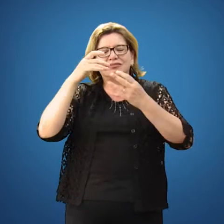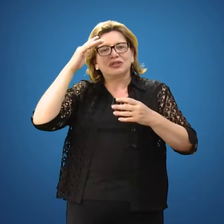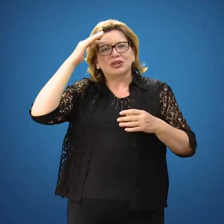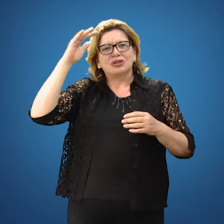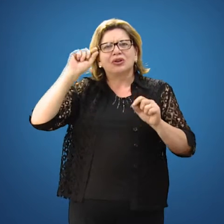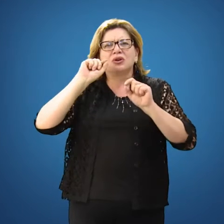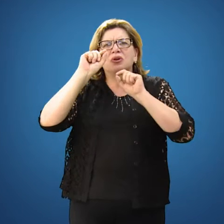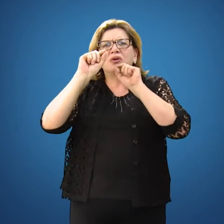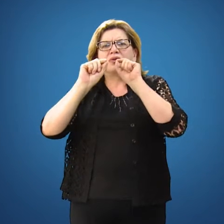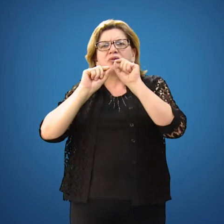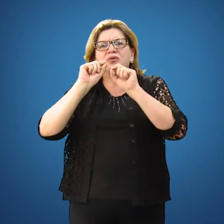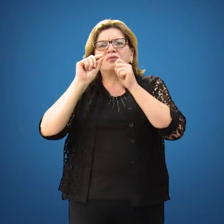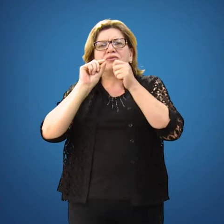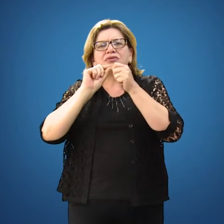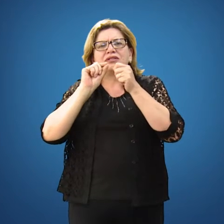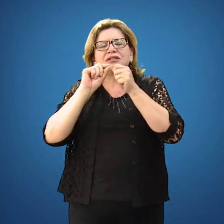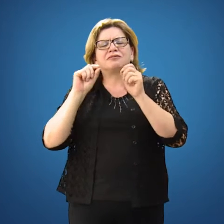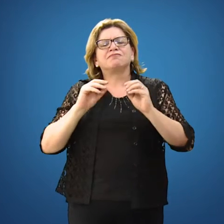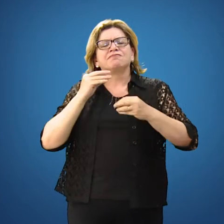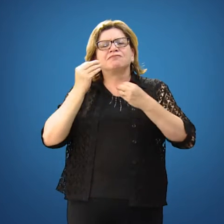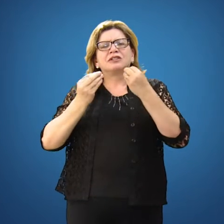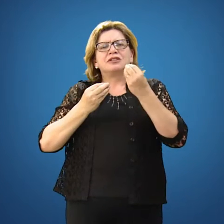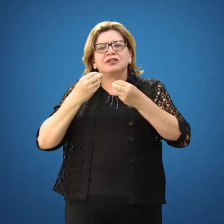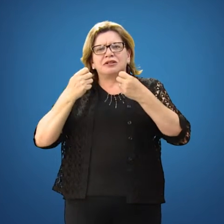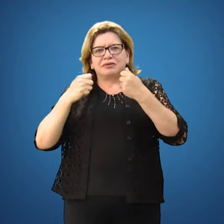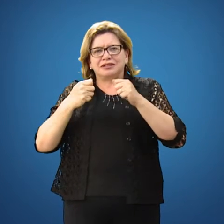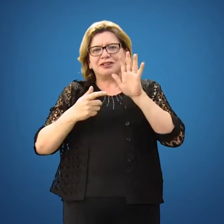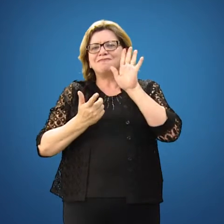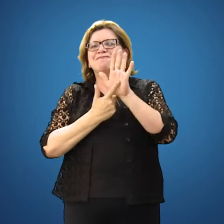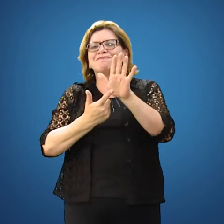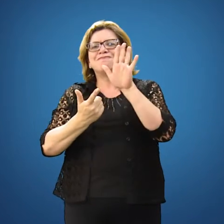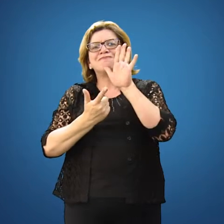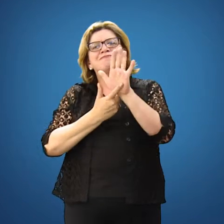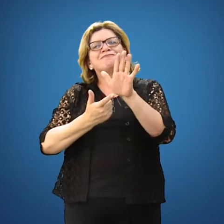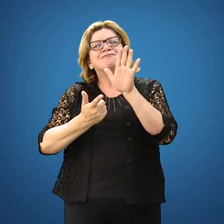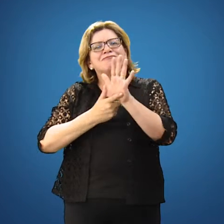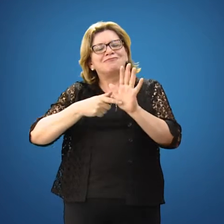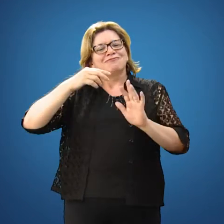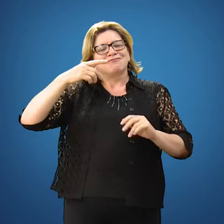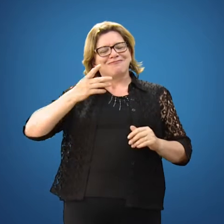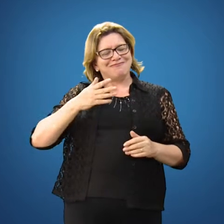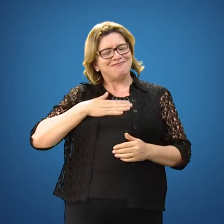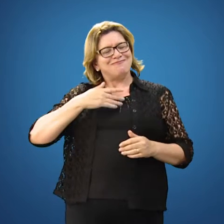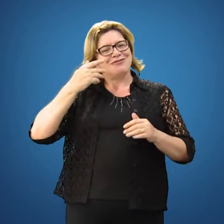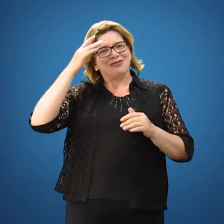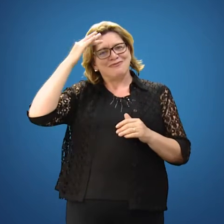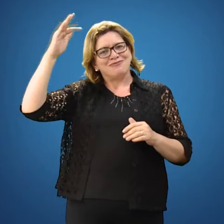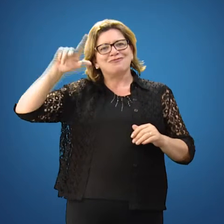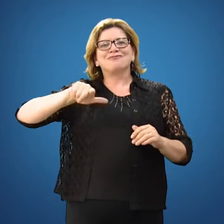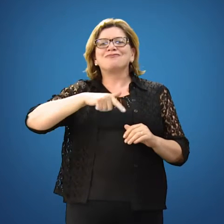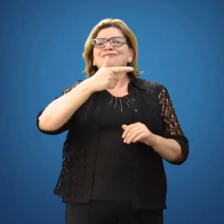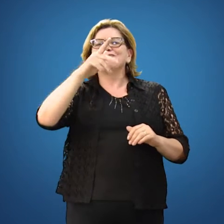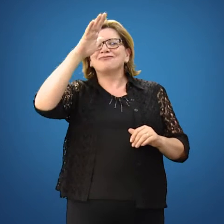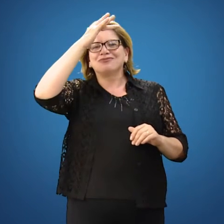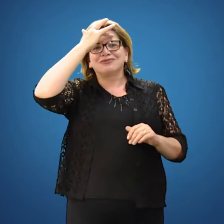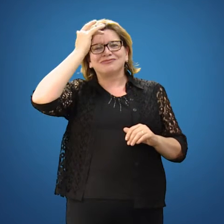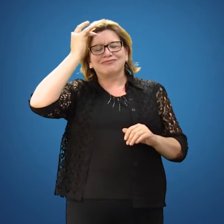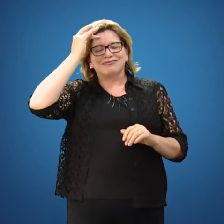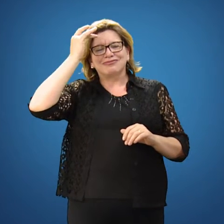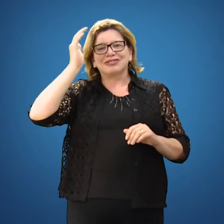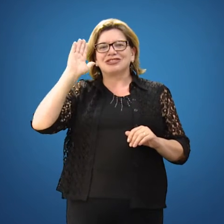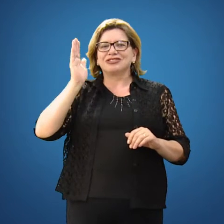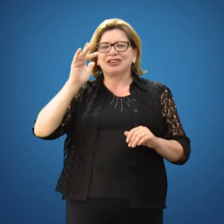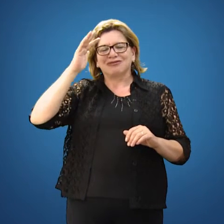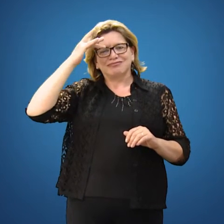realização. Então, a formalização. Você precisa apresentar o seu sonho aos outros e você já está com o sonho ou